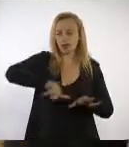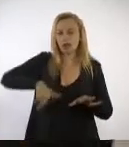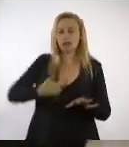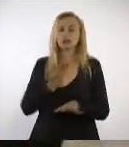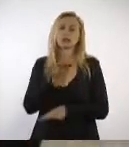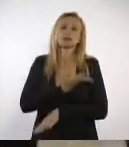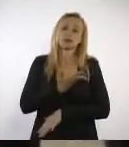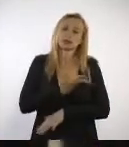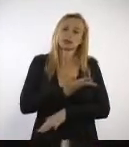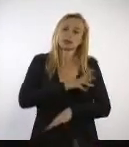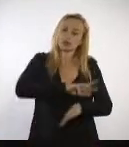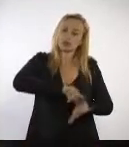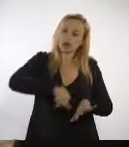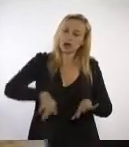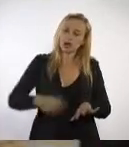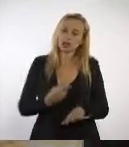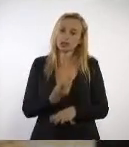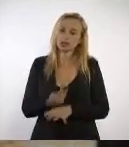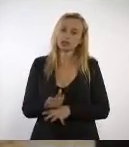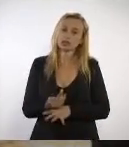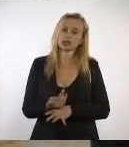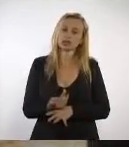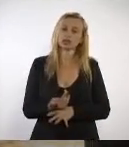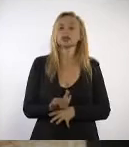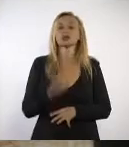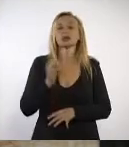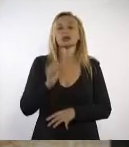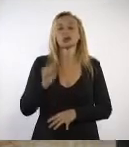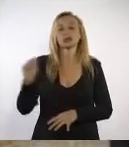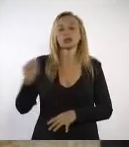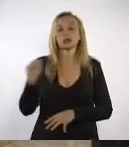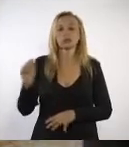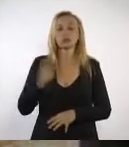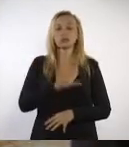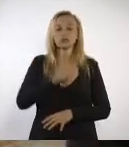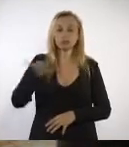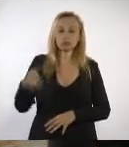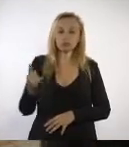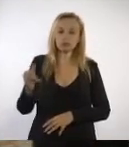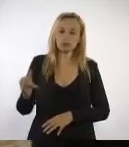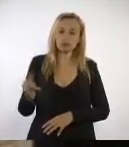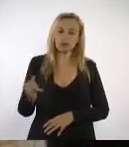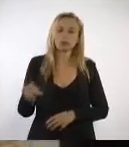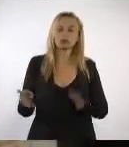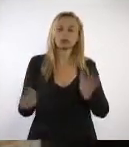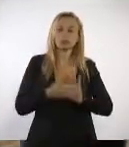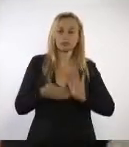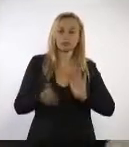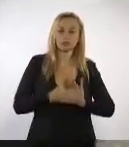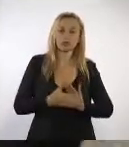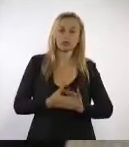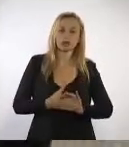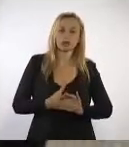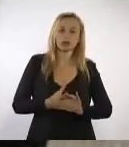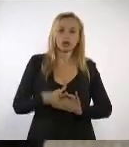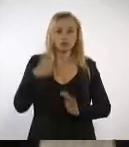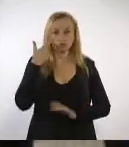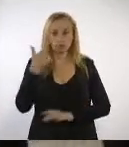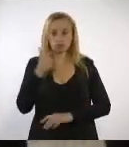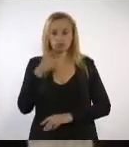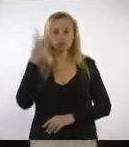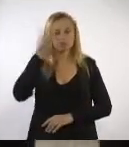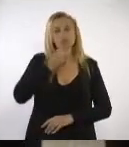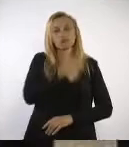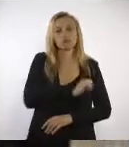a vários integrantes da assessoria da CCJ uma proposta de substitutivo, viu, deputado André? Mandei para